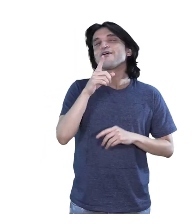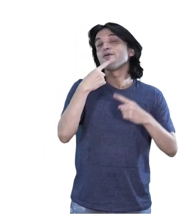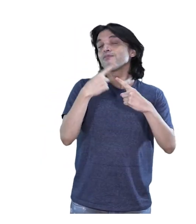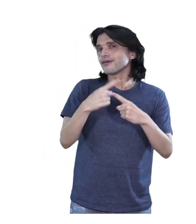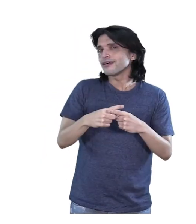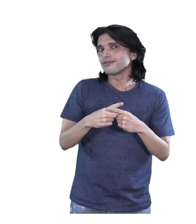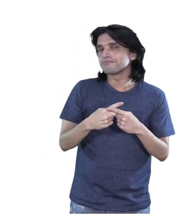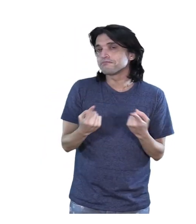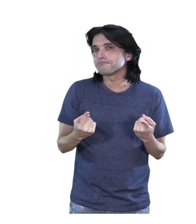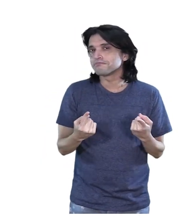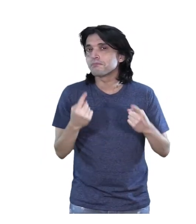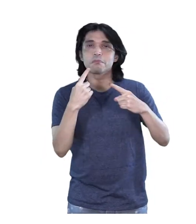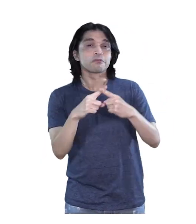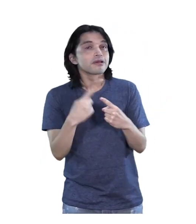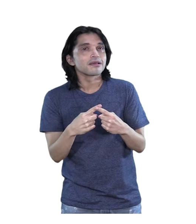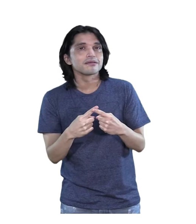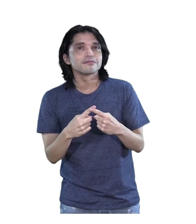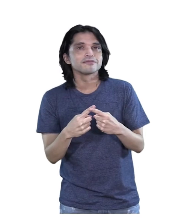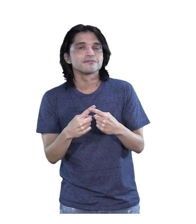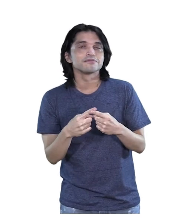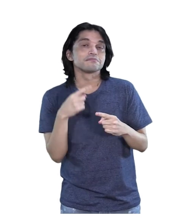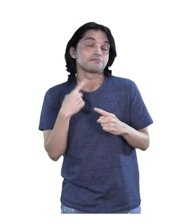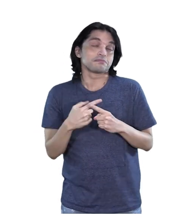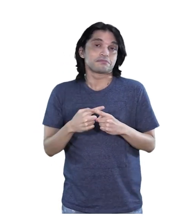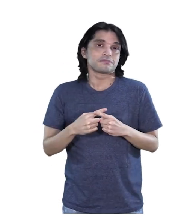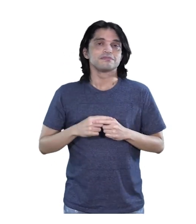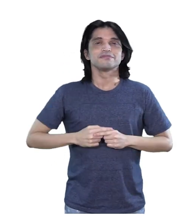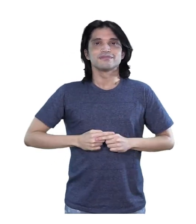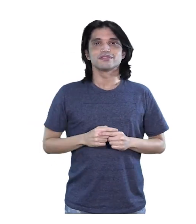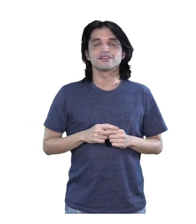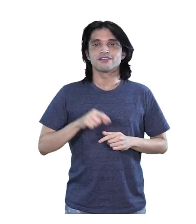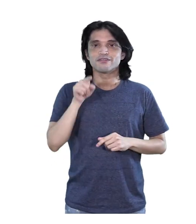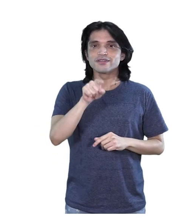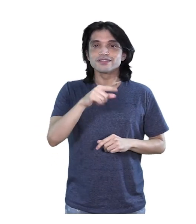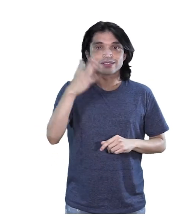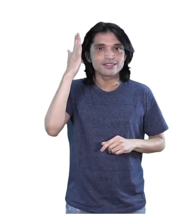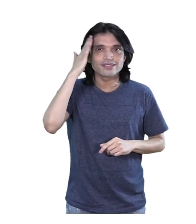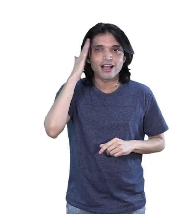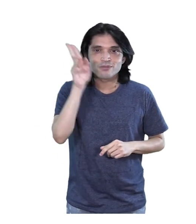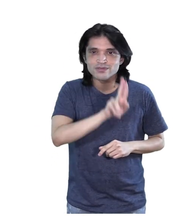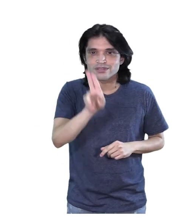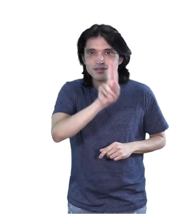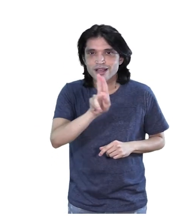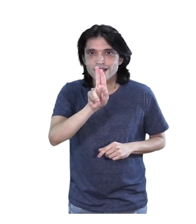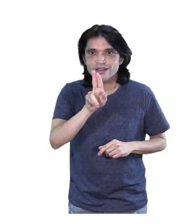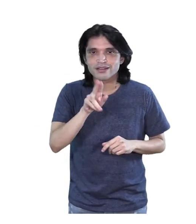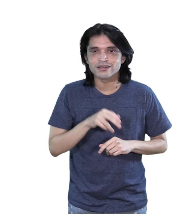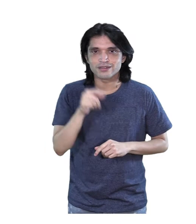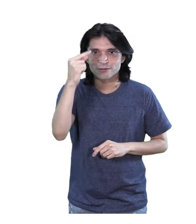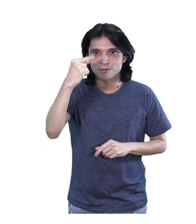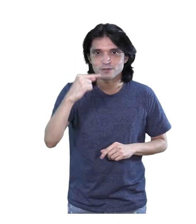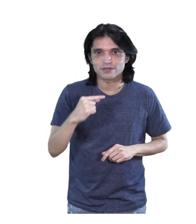Você sabe como utilizar cada uma dessas formas? Então vamos lá. Porque junto e